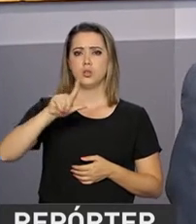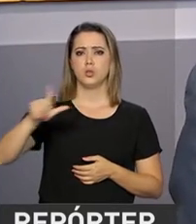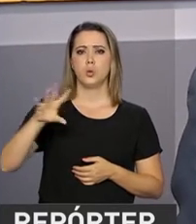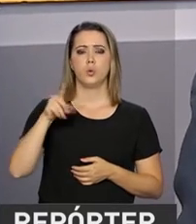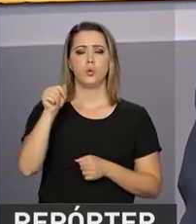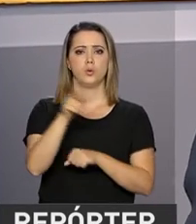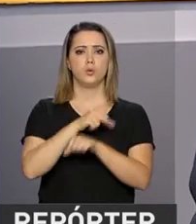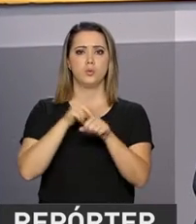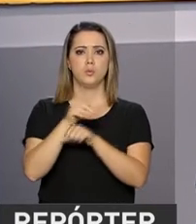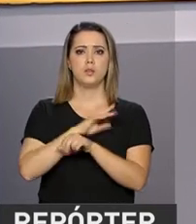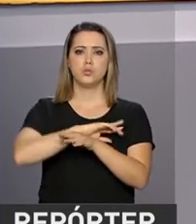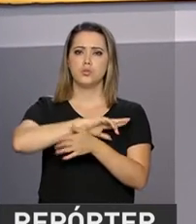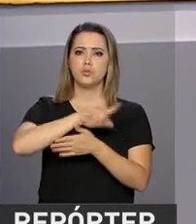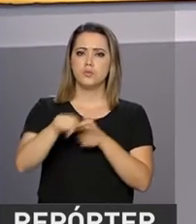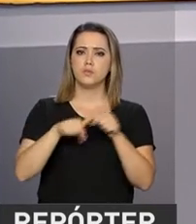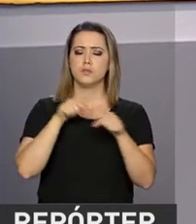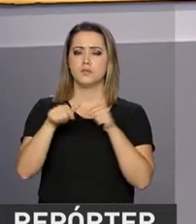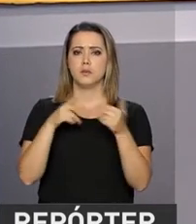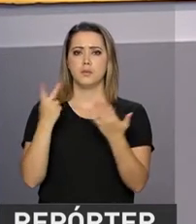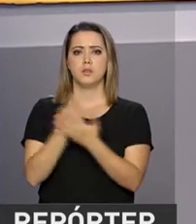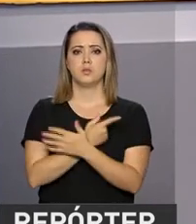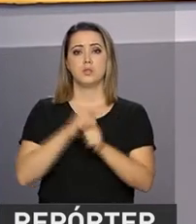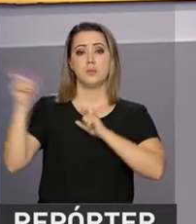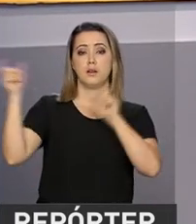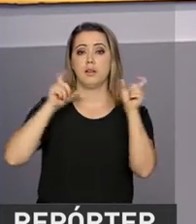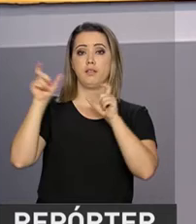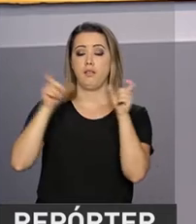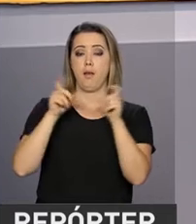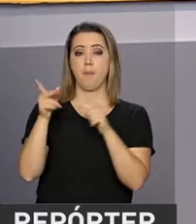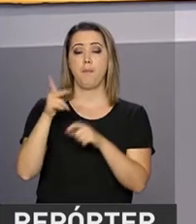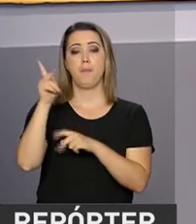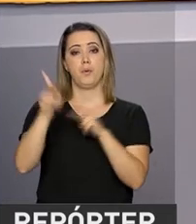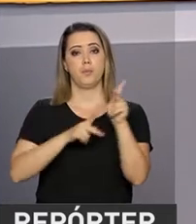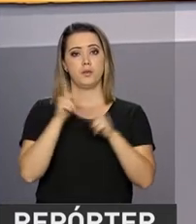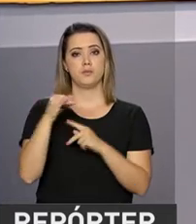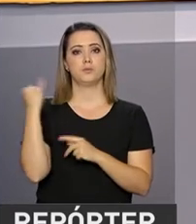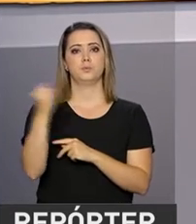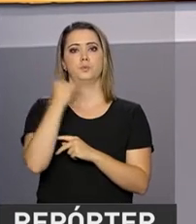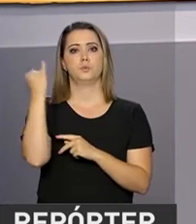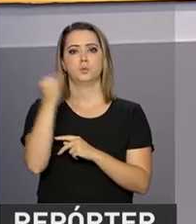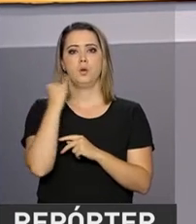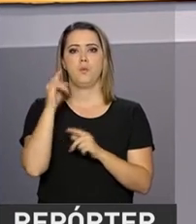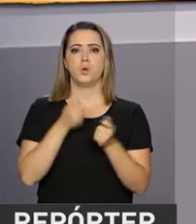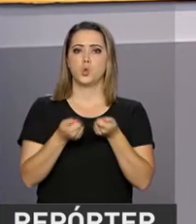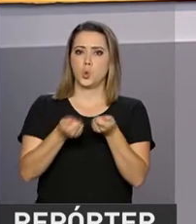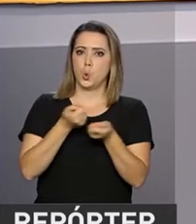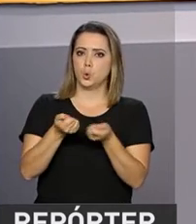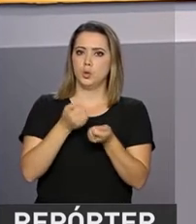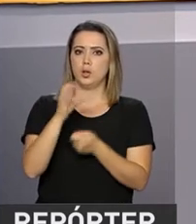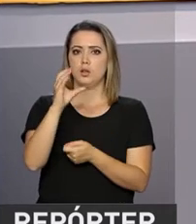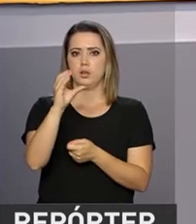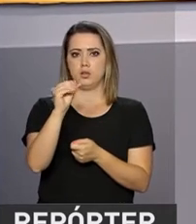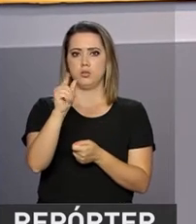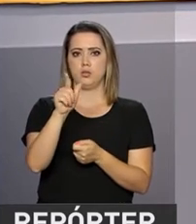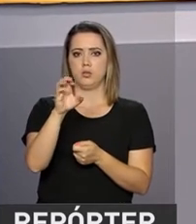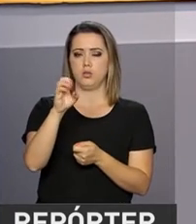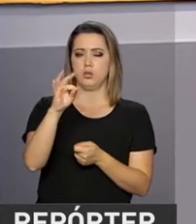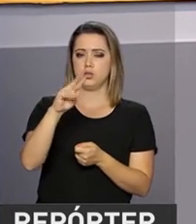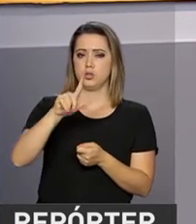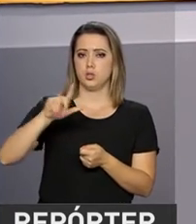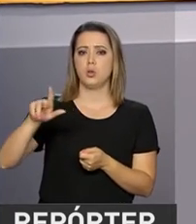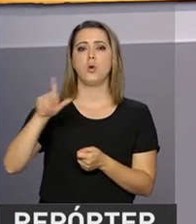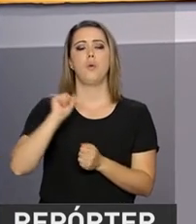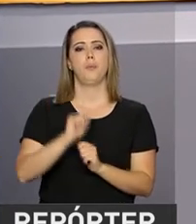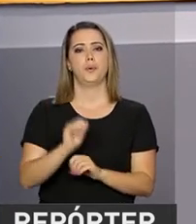várias ações foram realizadas para alertar a população sobre a importância de controlar o colesterol que em excesso